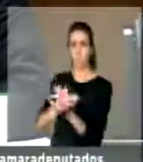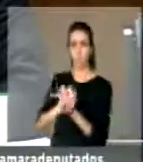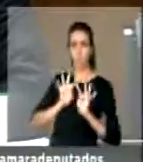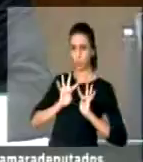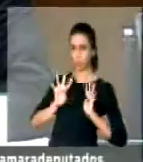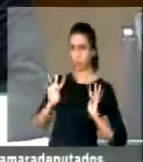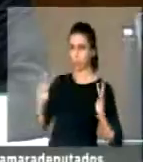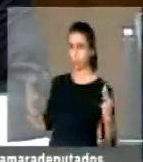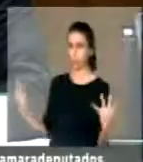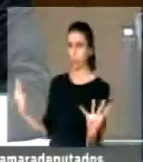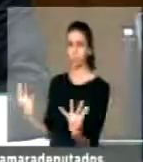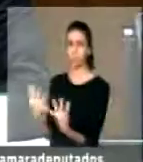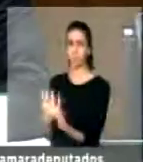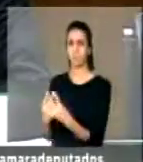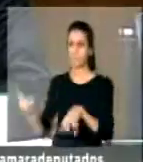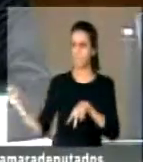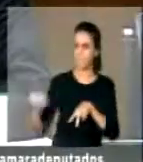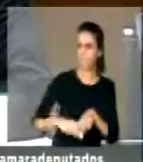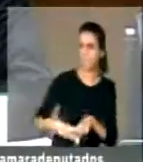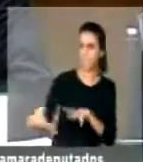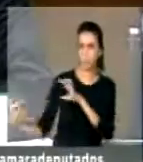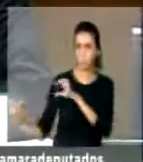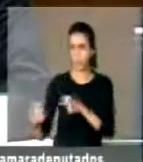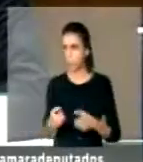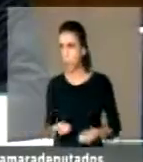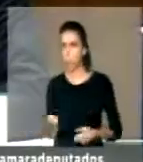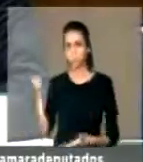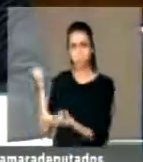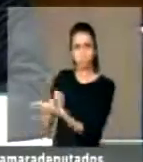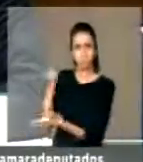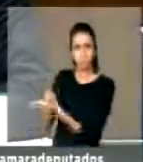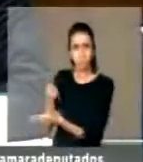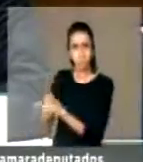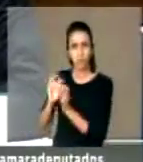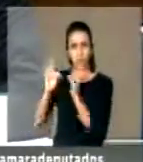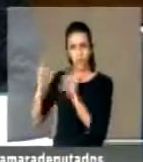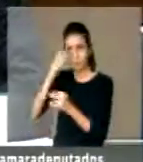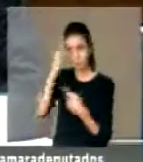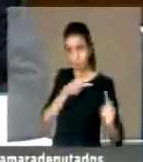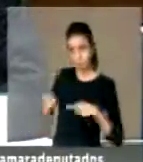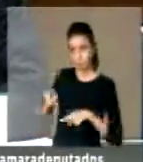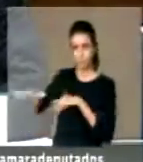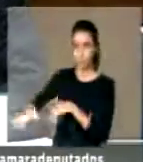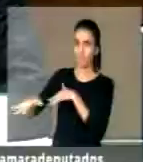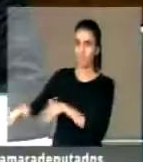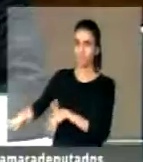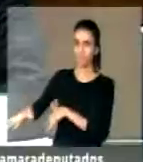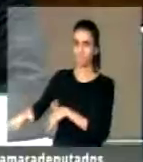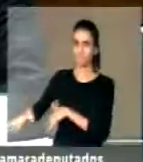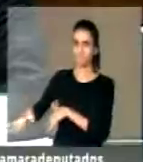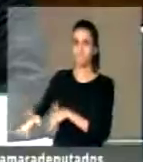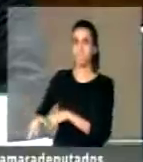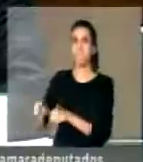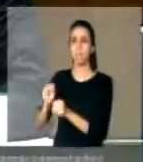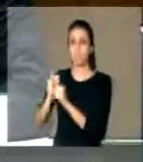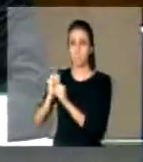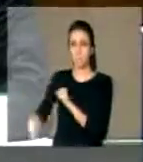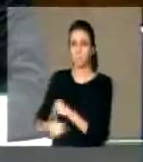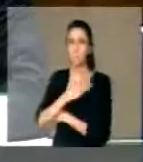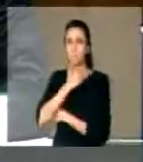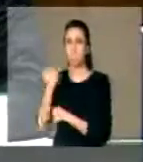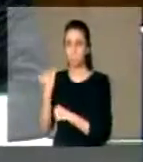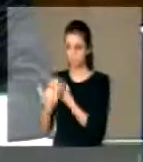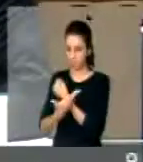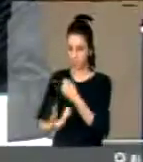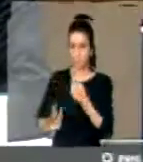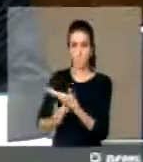e executando, com requintes de crueldade, os envolvidos, decepando a cabeça e as mãos, para